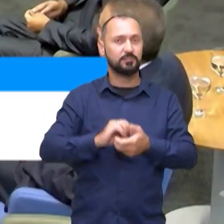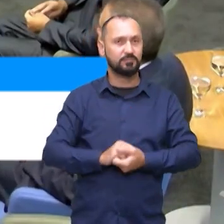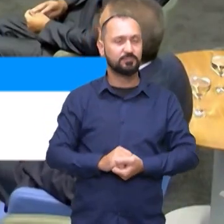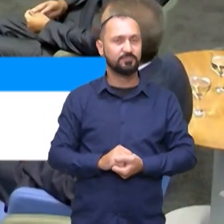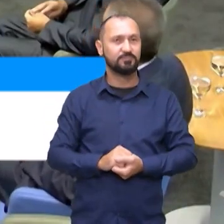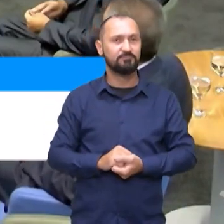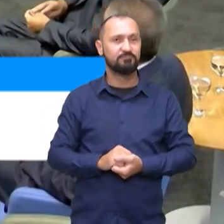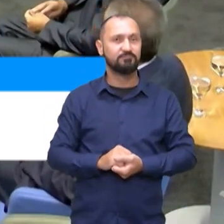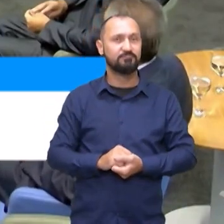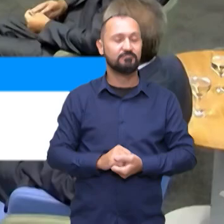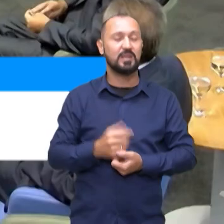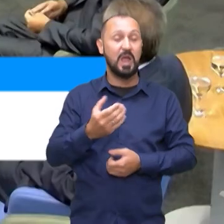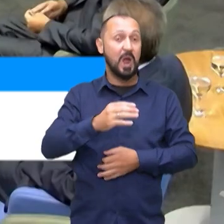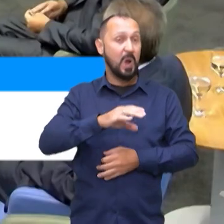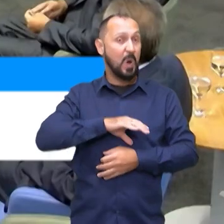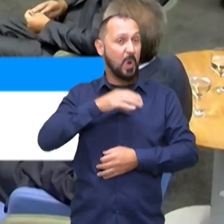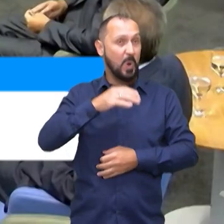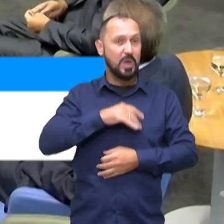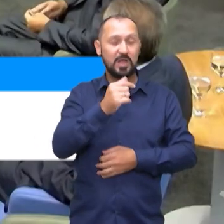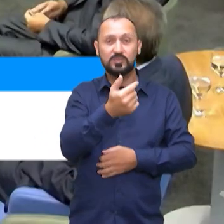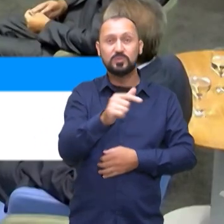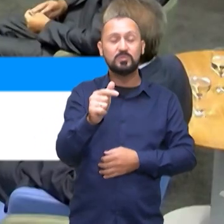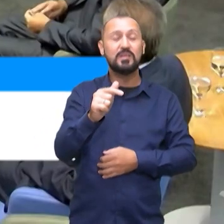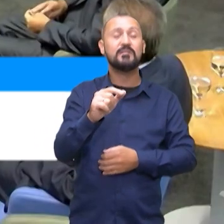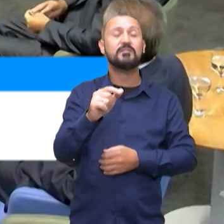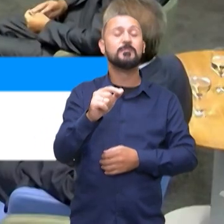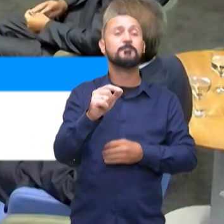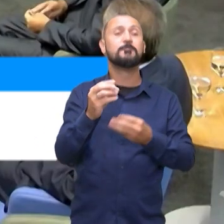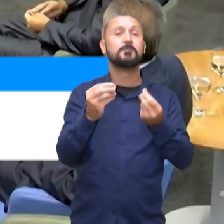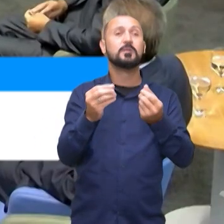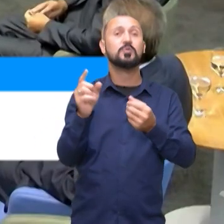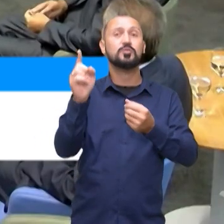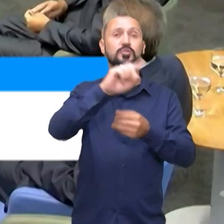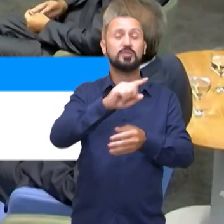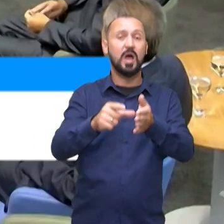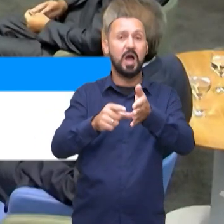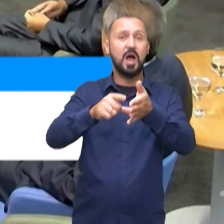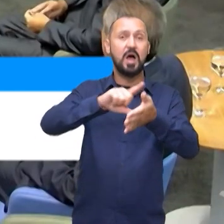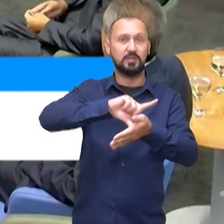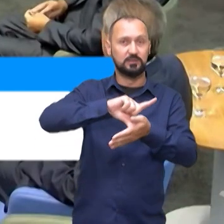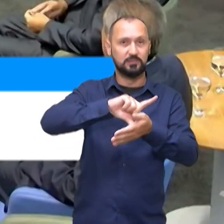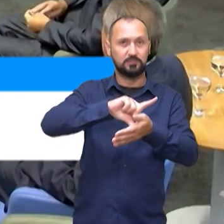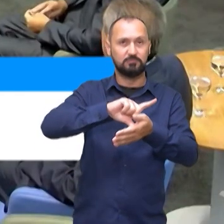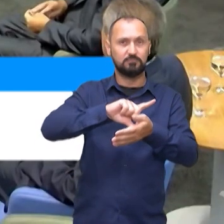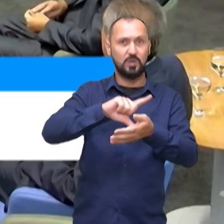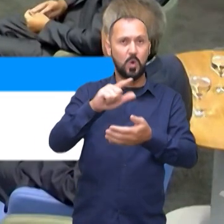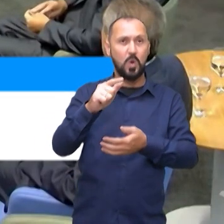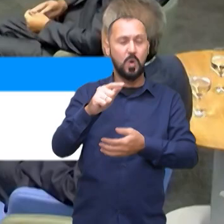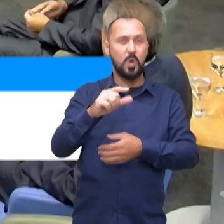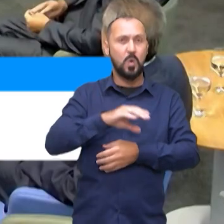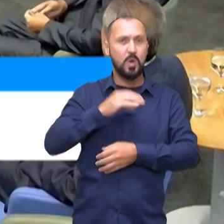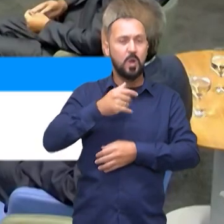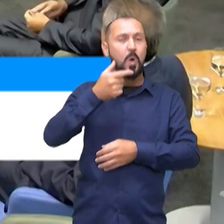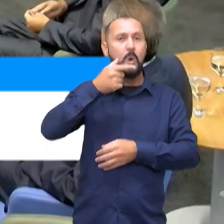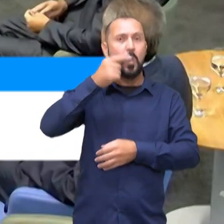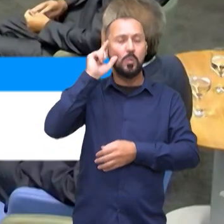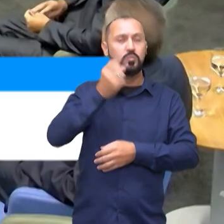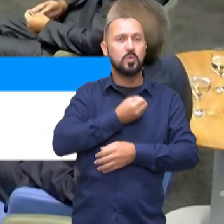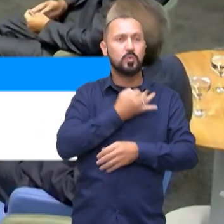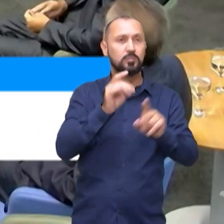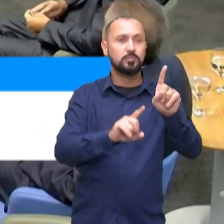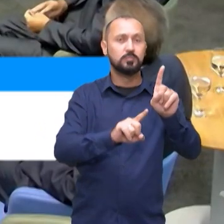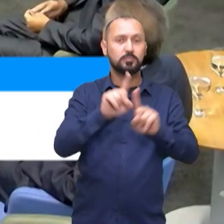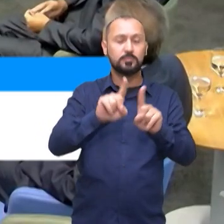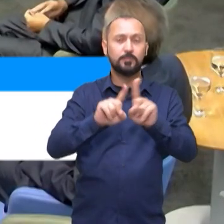estamos percebendo? A gente não teve coragem, Sérgio, de colocar essa data antes.